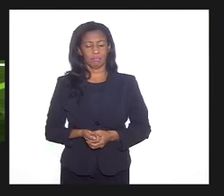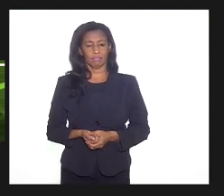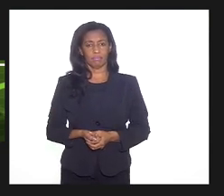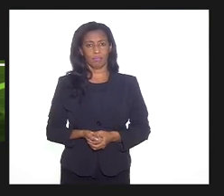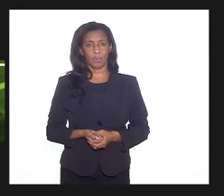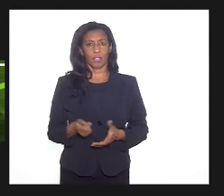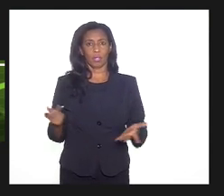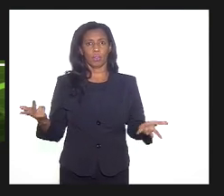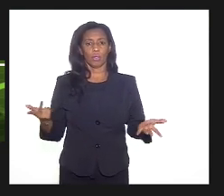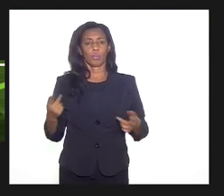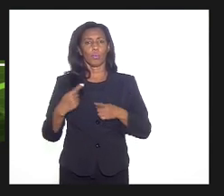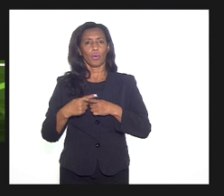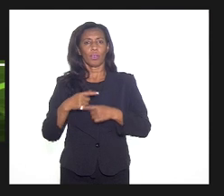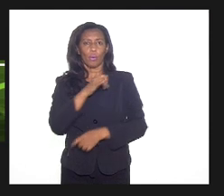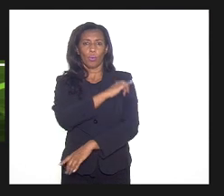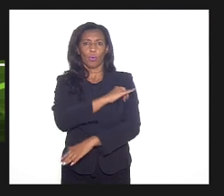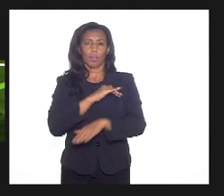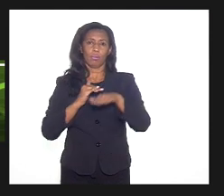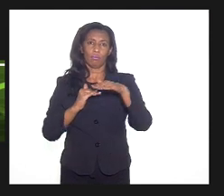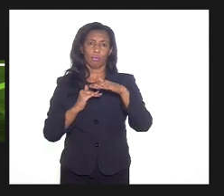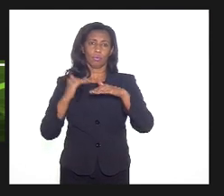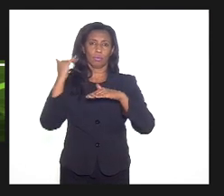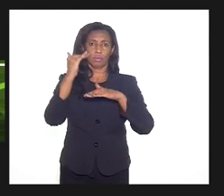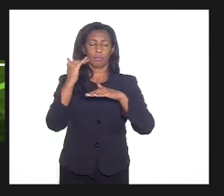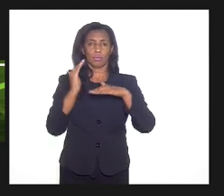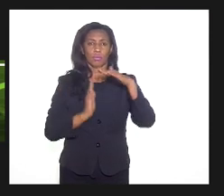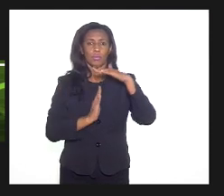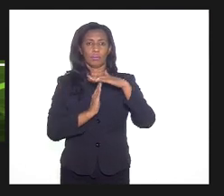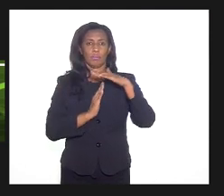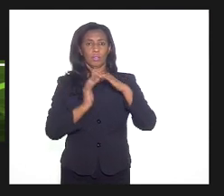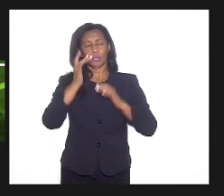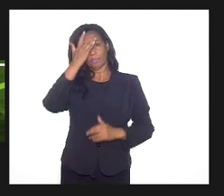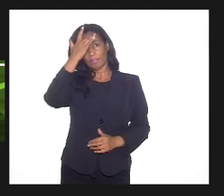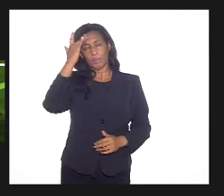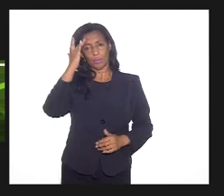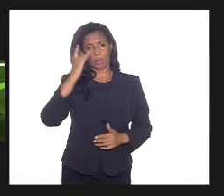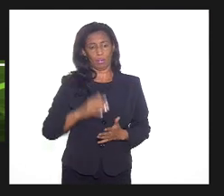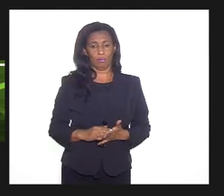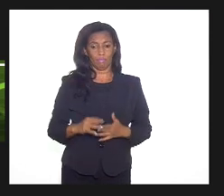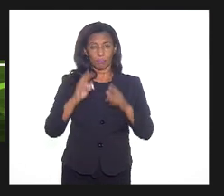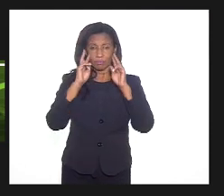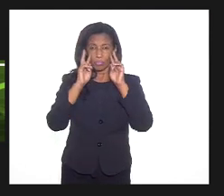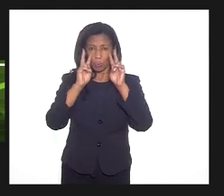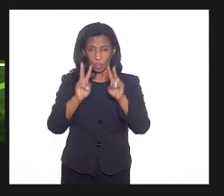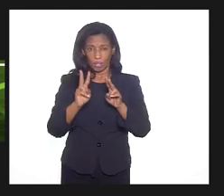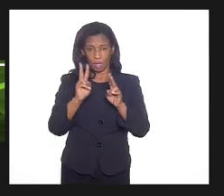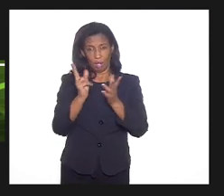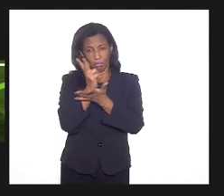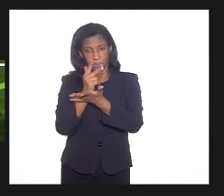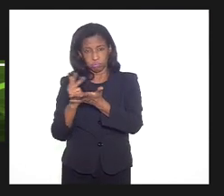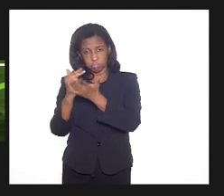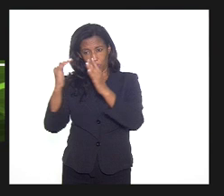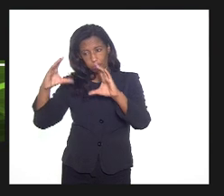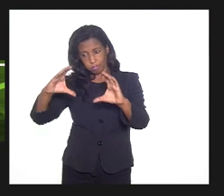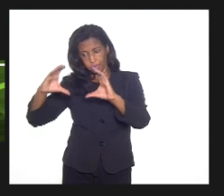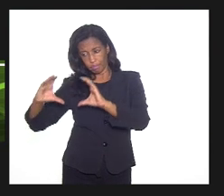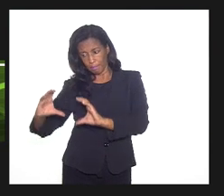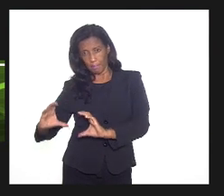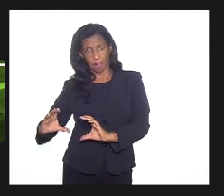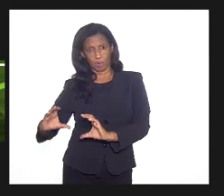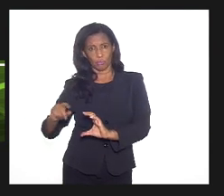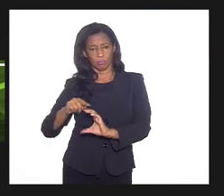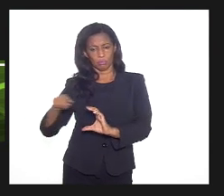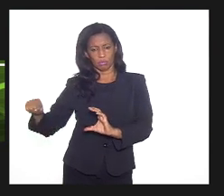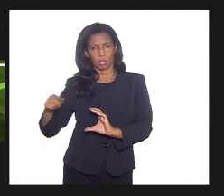do fato do Rio ter ultrapassado o limite de pessoal. Se nós olharmos esse gráfico aqui embaixo,